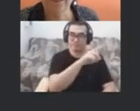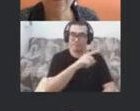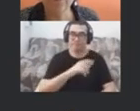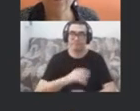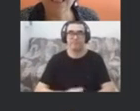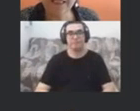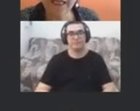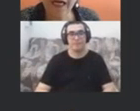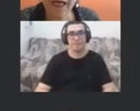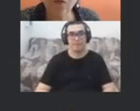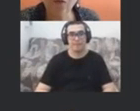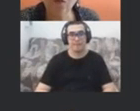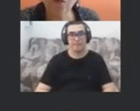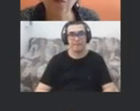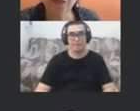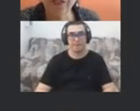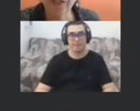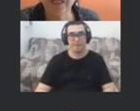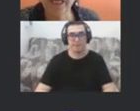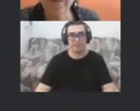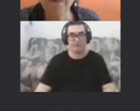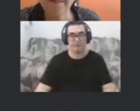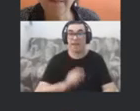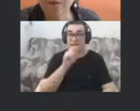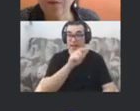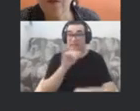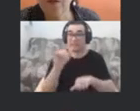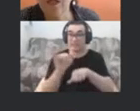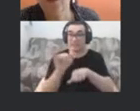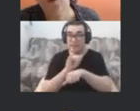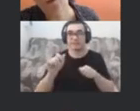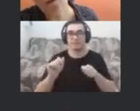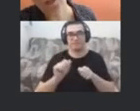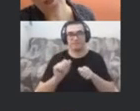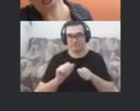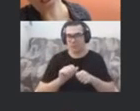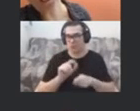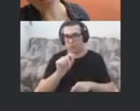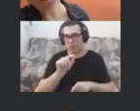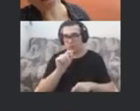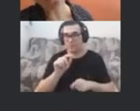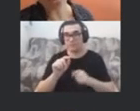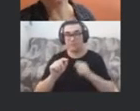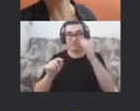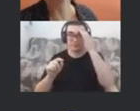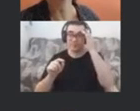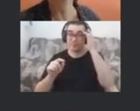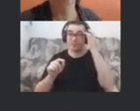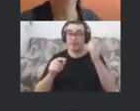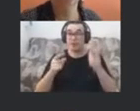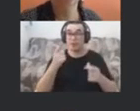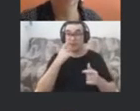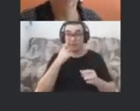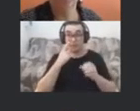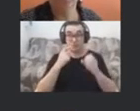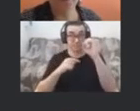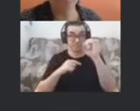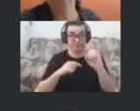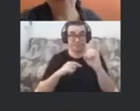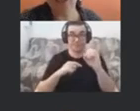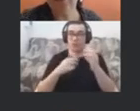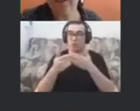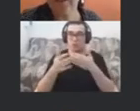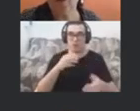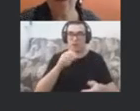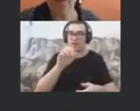acoplado. Então, nesse caso, nós vamos medir emissão, ou seja, a emissão do átomo,